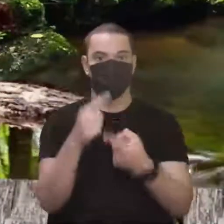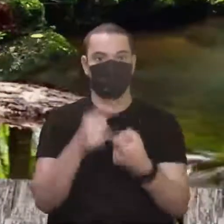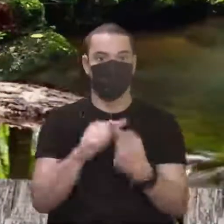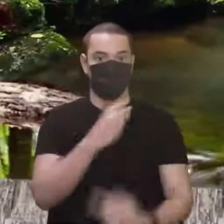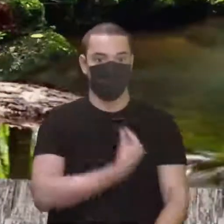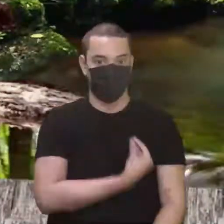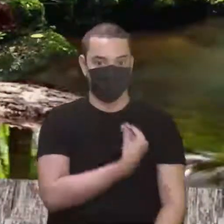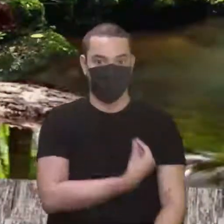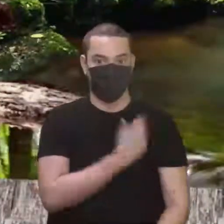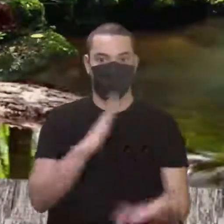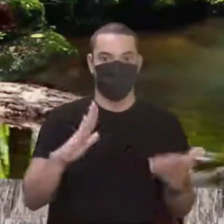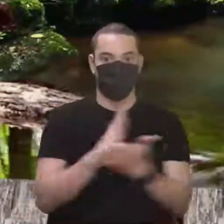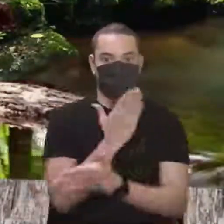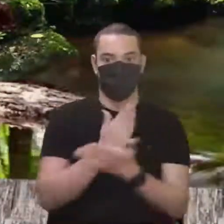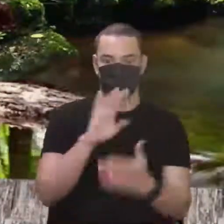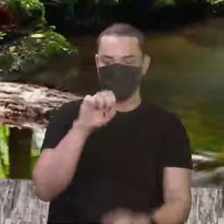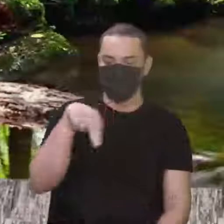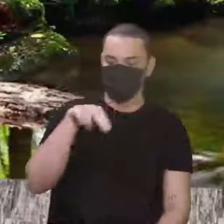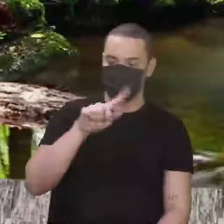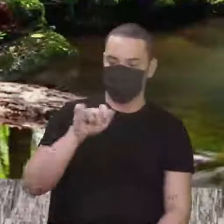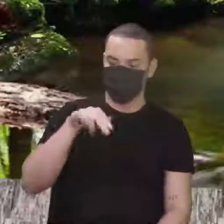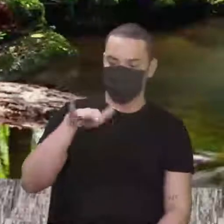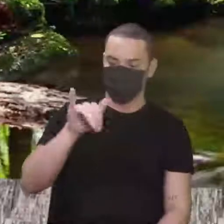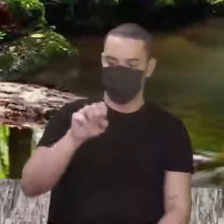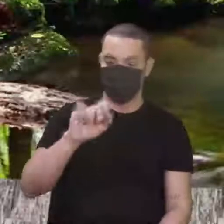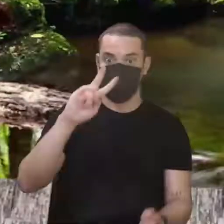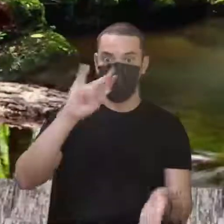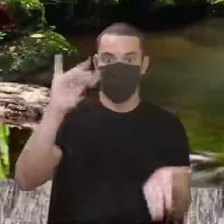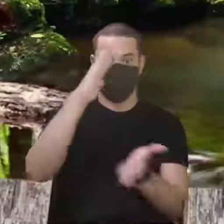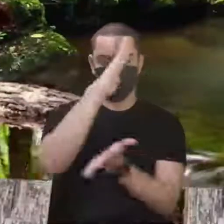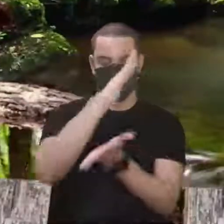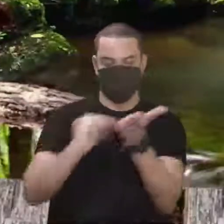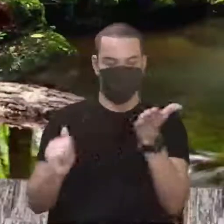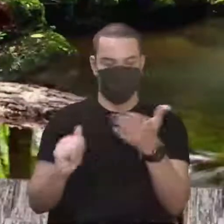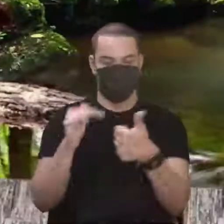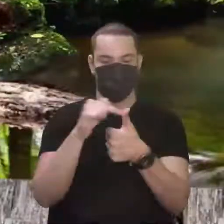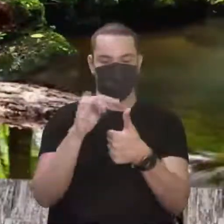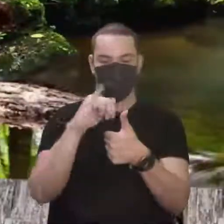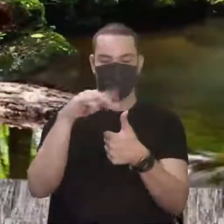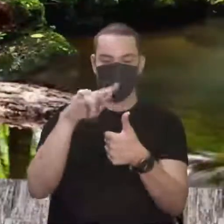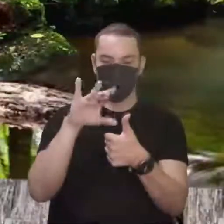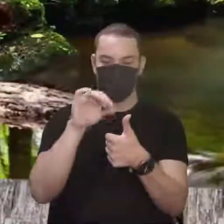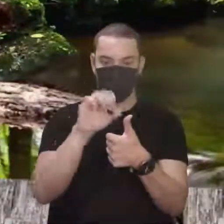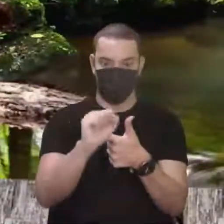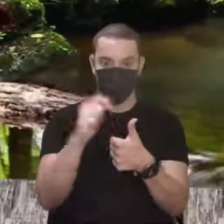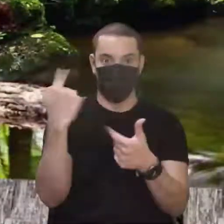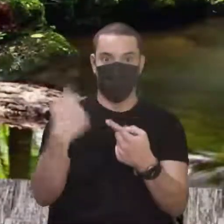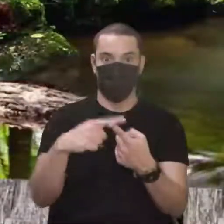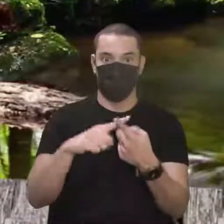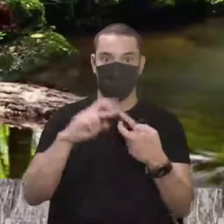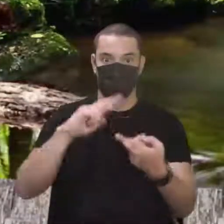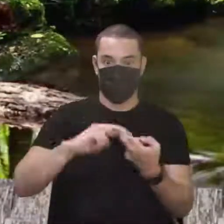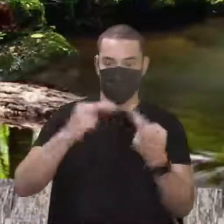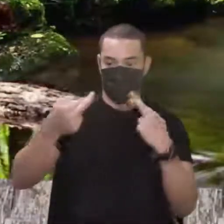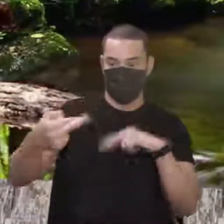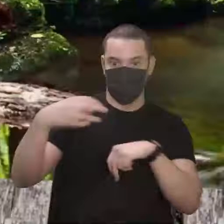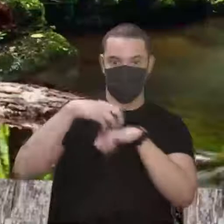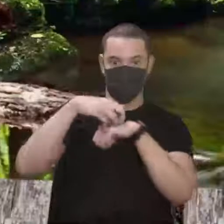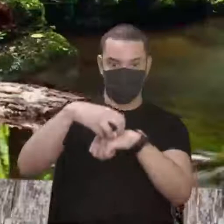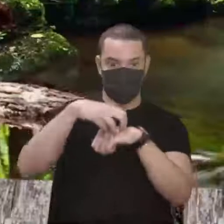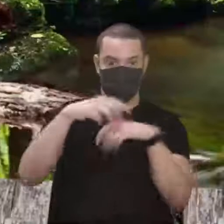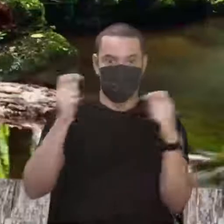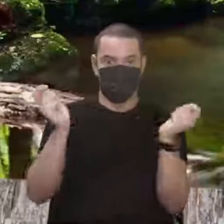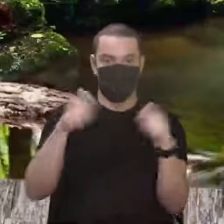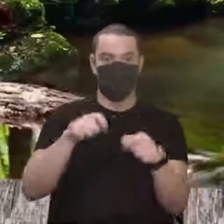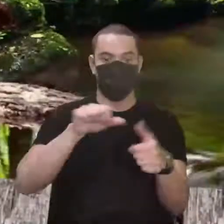existir enzimas que vão retirar esses introns para que o RNA mensageiro, que realmente vai sofrer